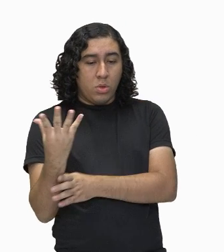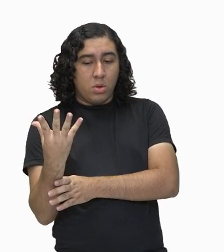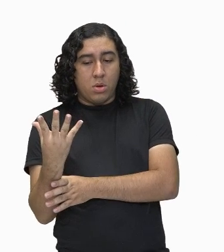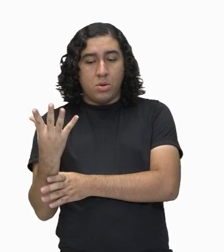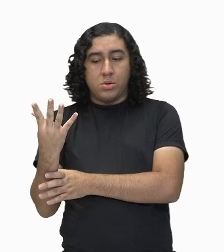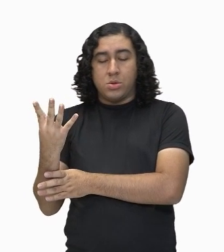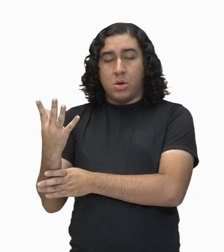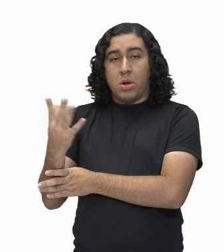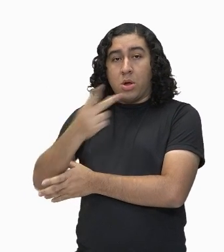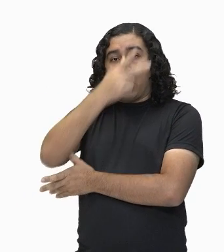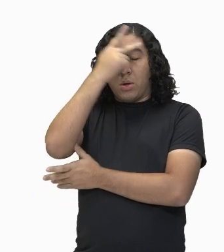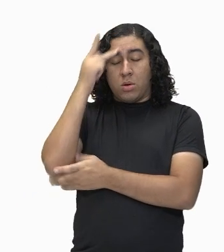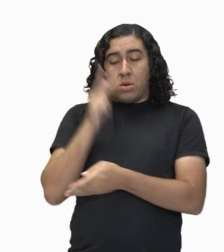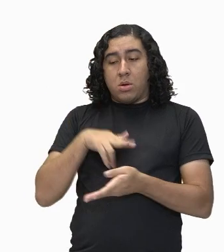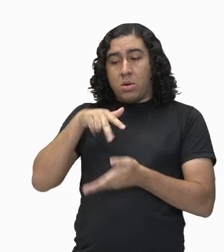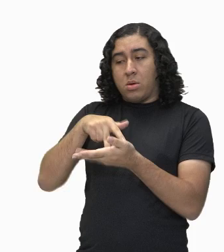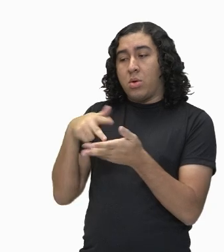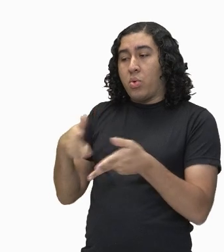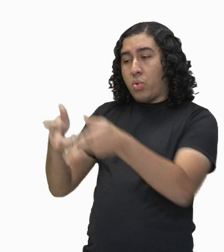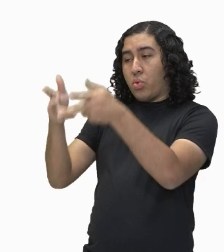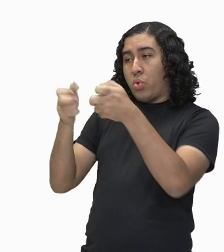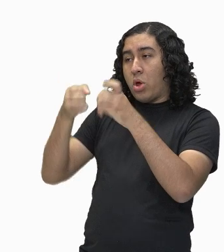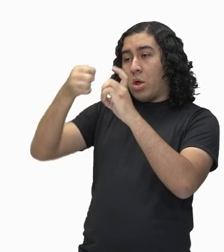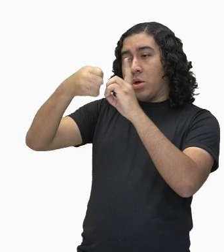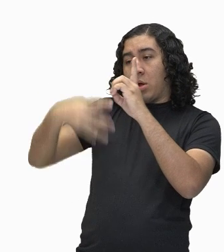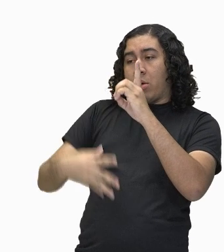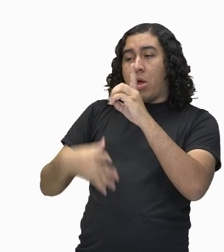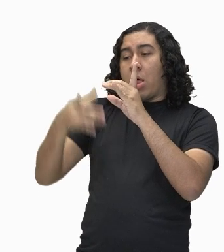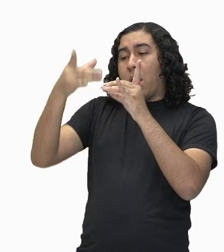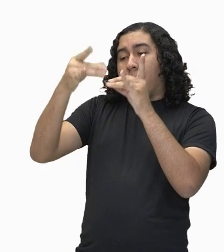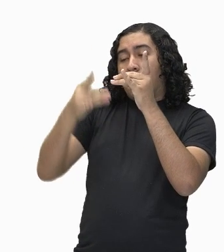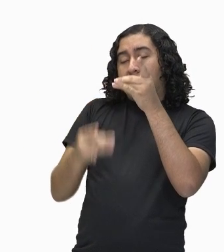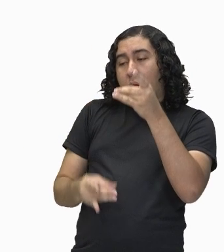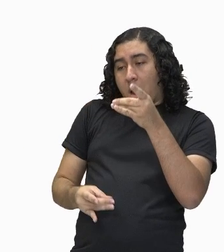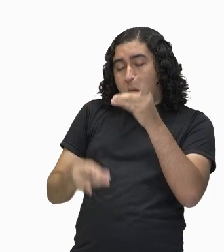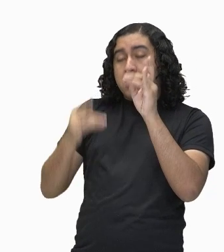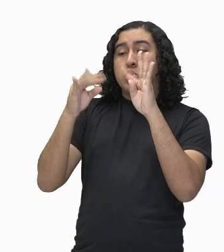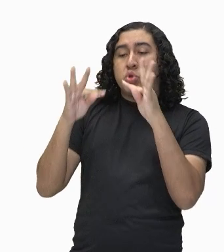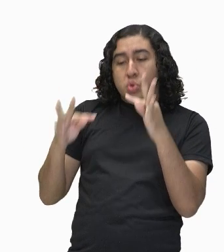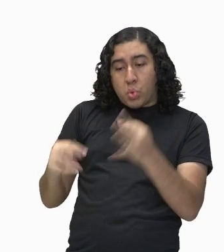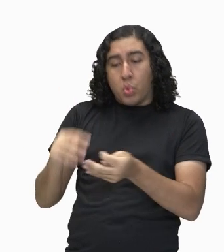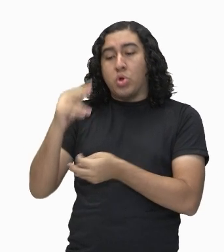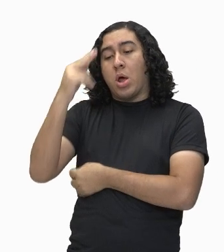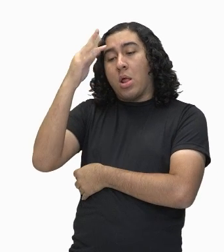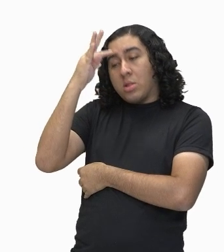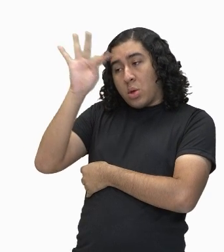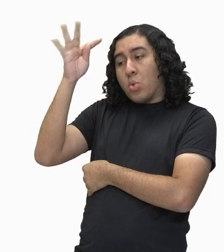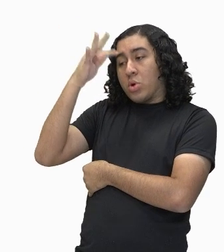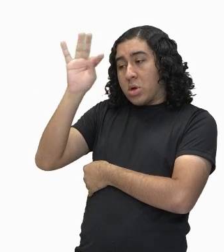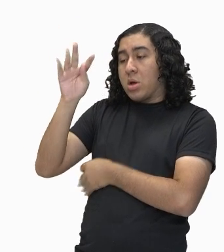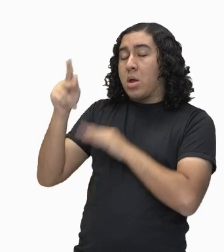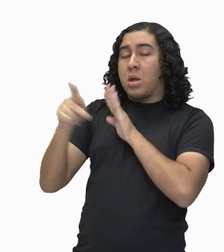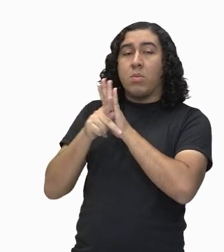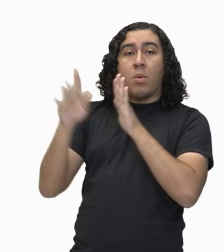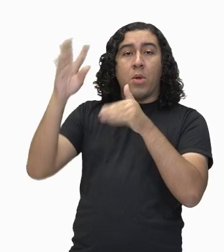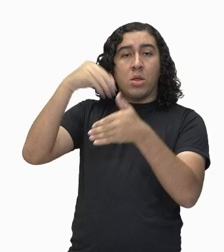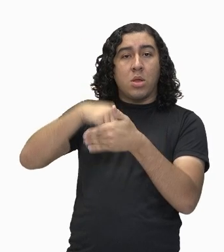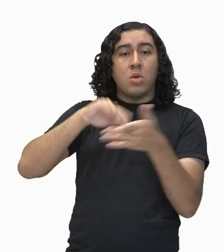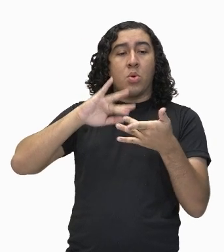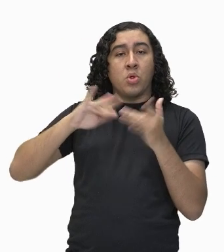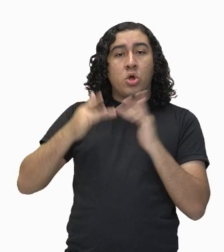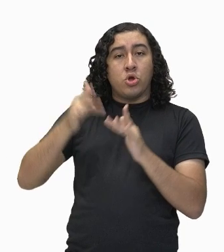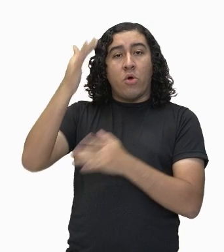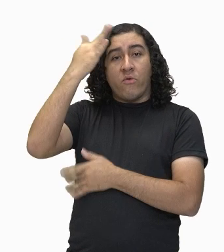então descrever, criar toda uma teoria filosófica